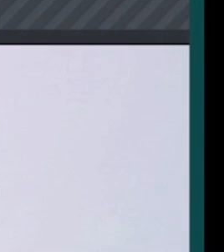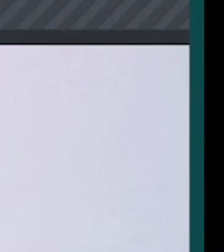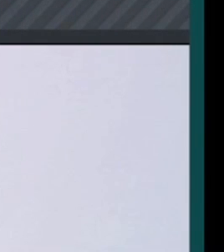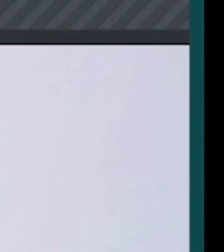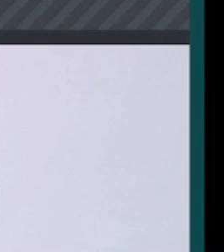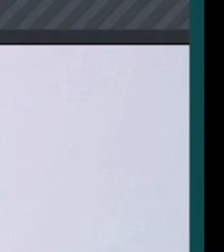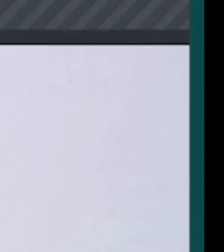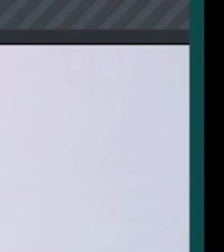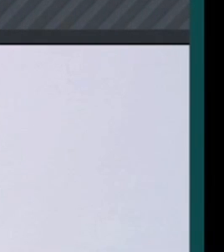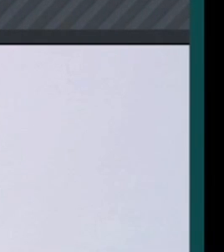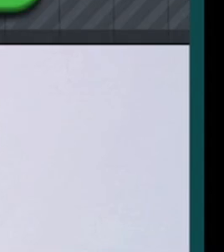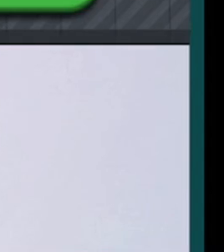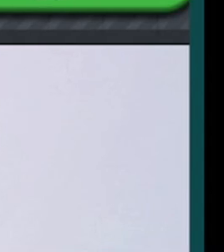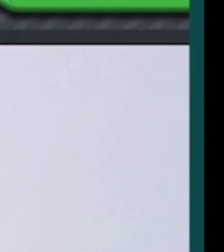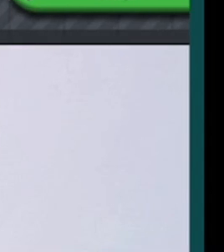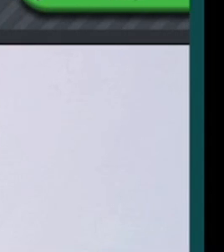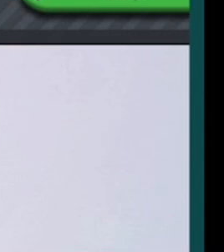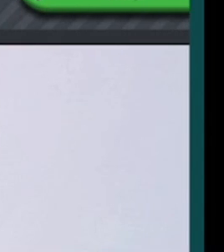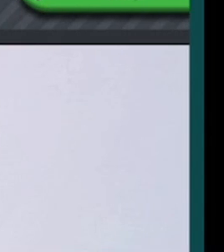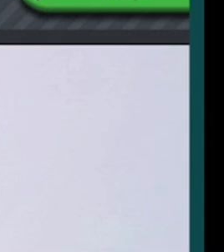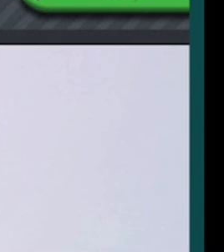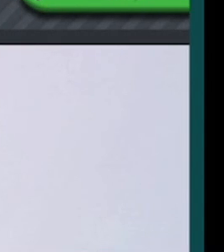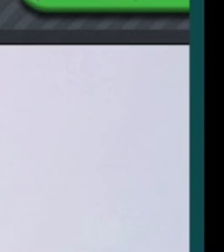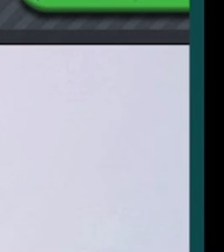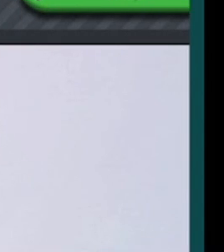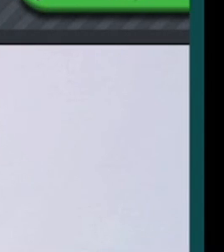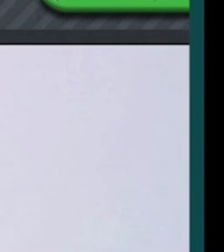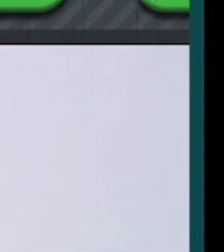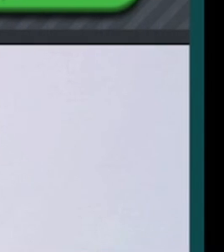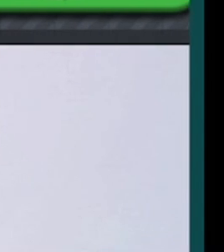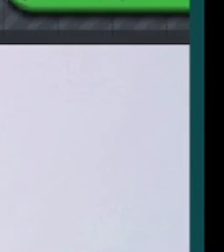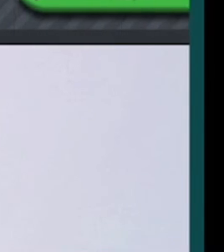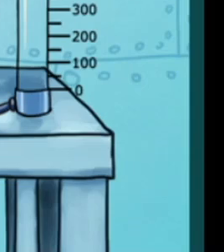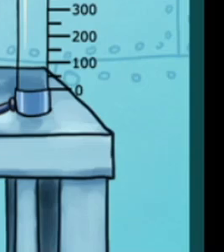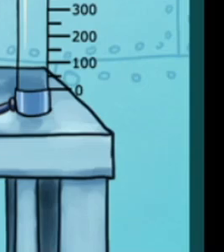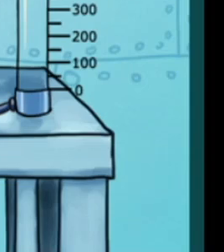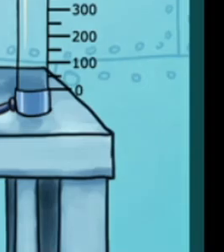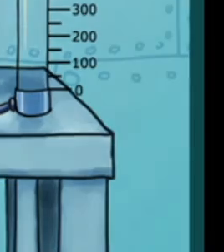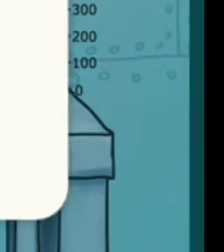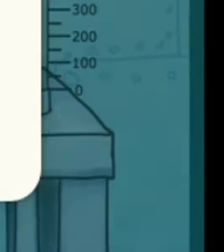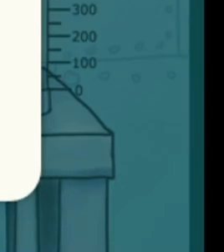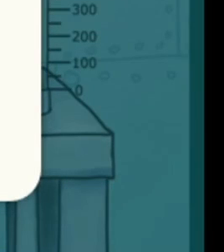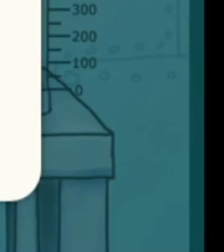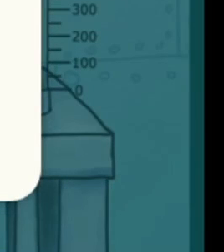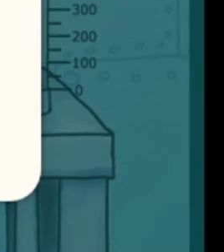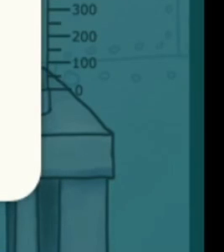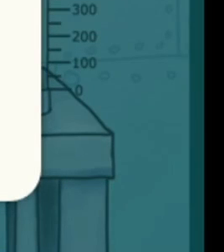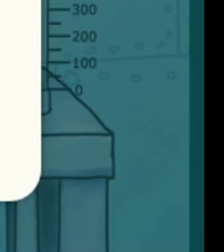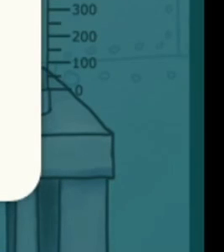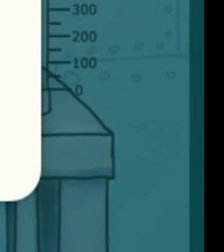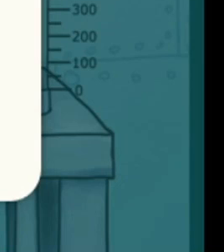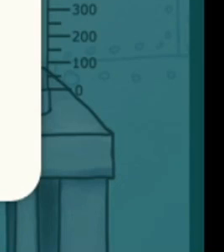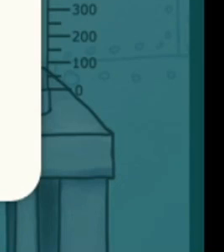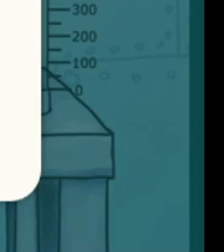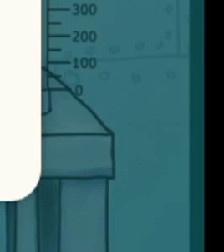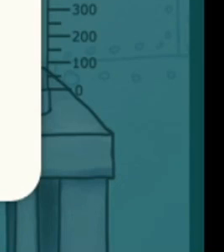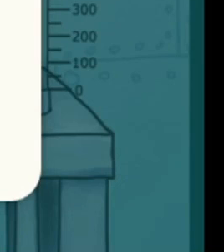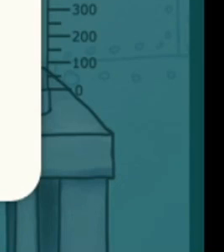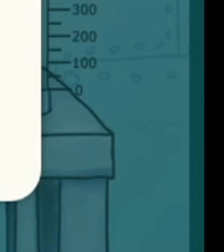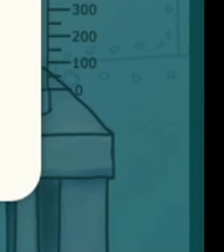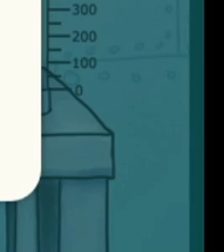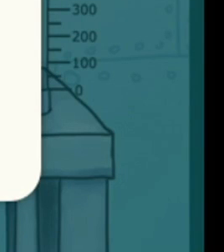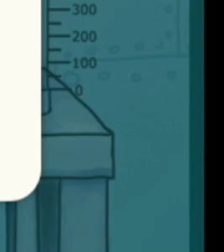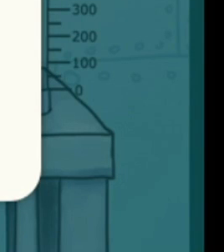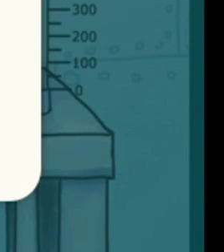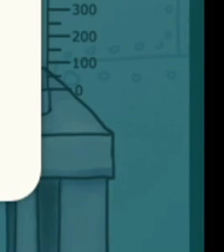vai pintar aquele pedaço lá da borboleta com a cor que eu escolhi. Na sequência, ele pede para mim escolher outra cor,